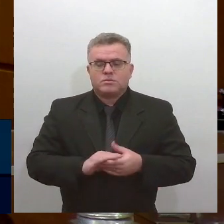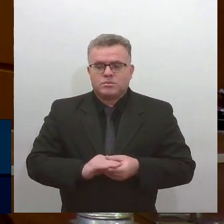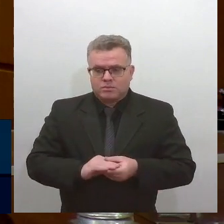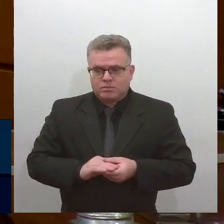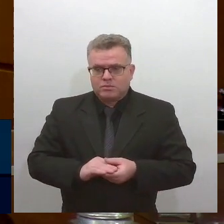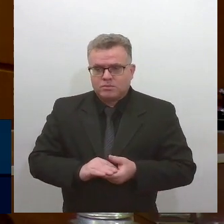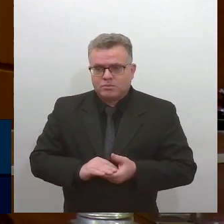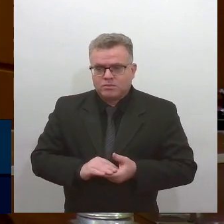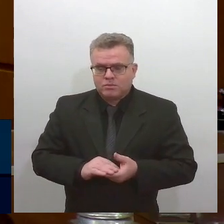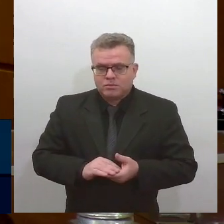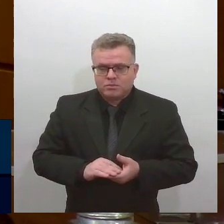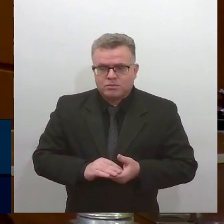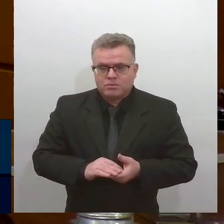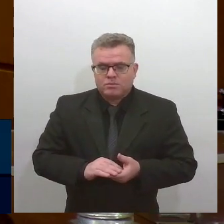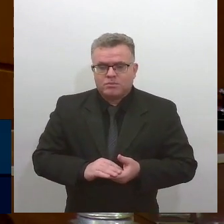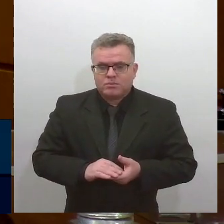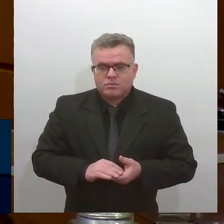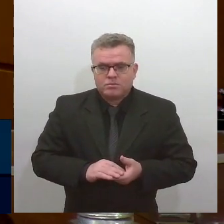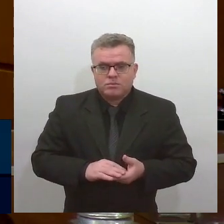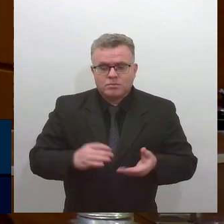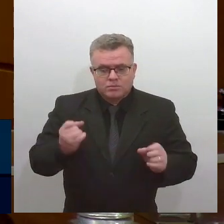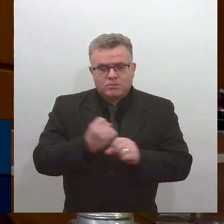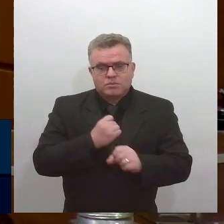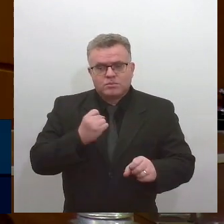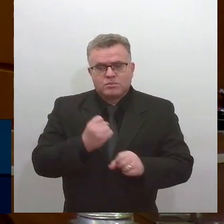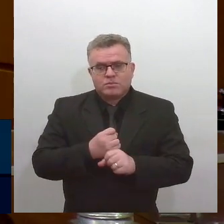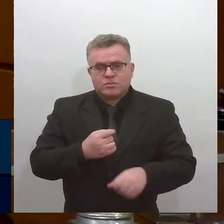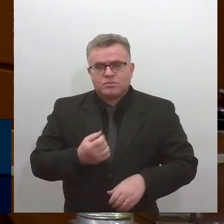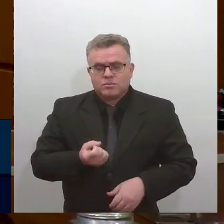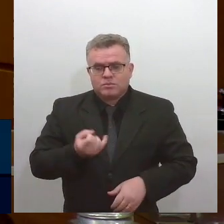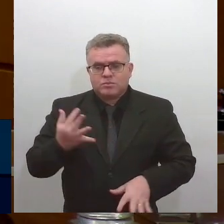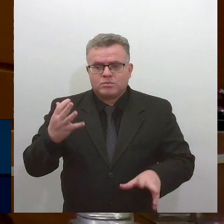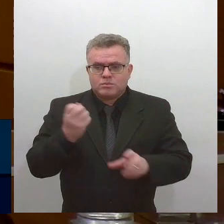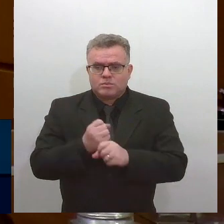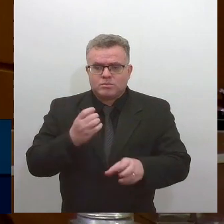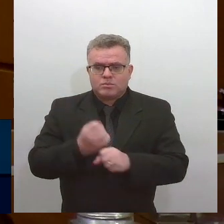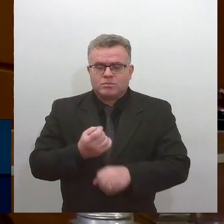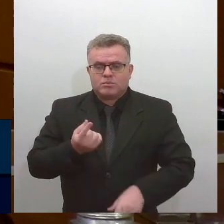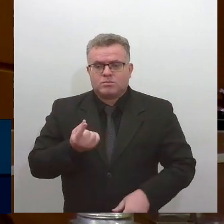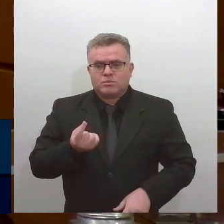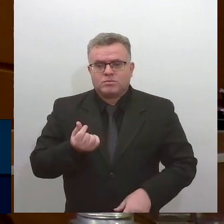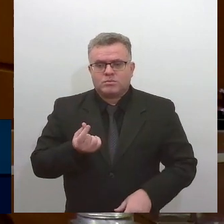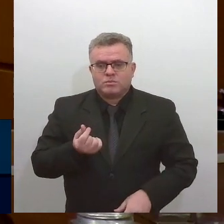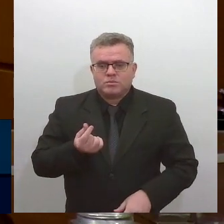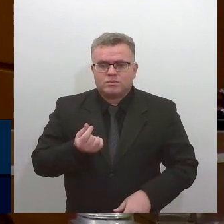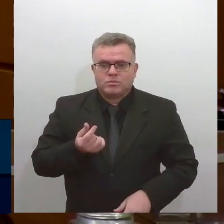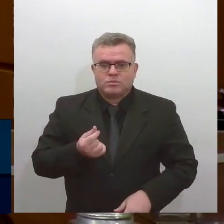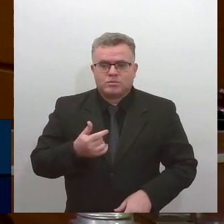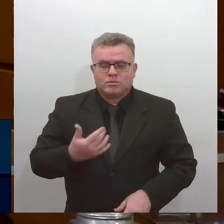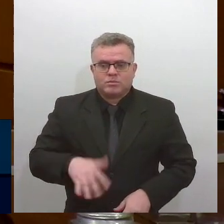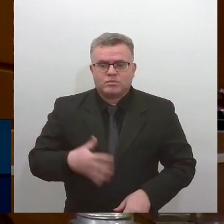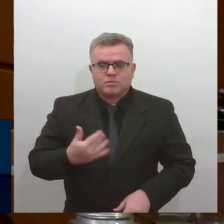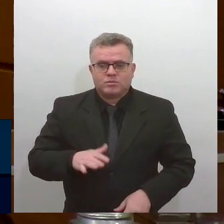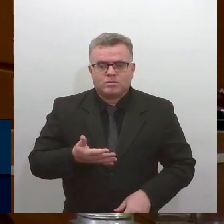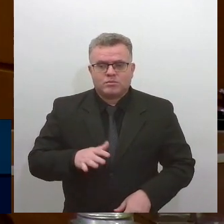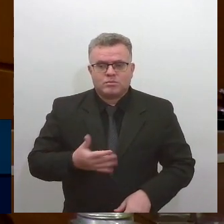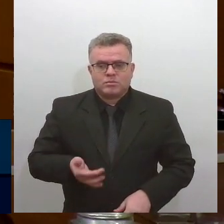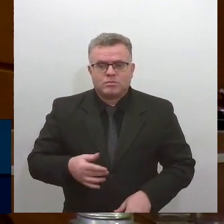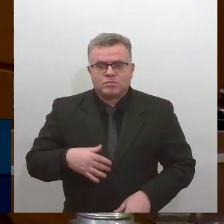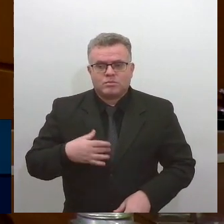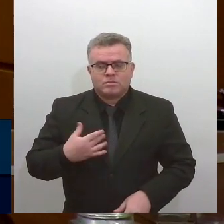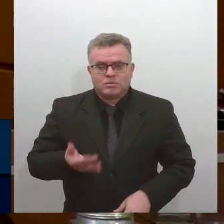apenas somando construção e manutenção ele executou apenas 6